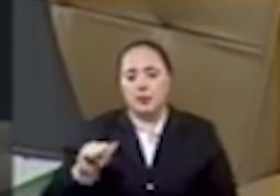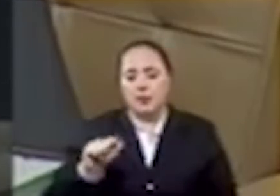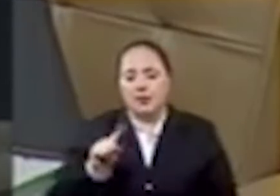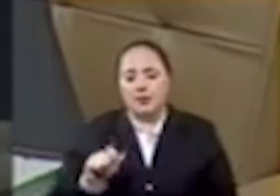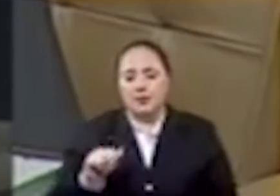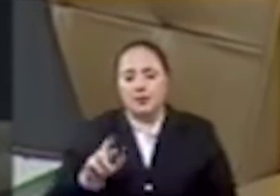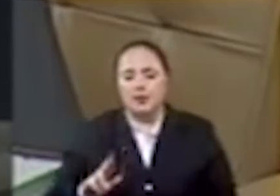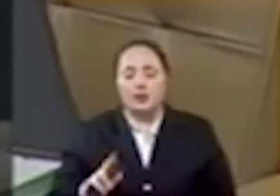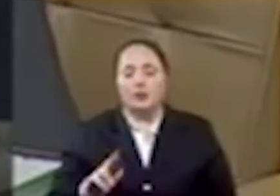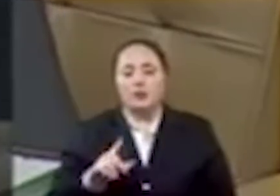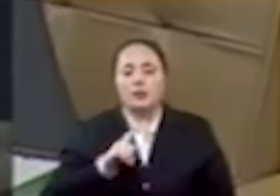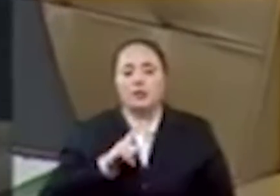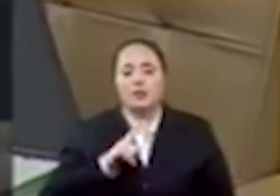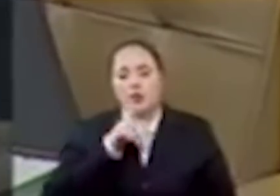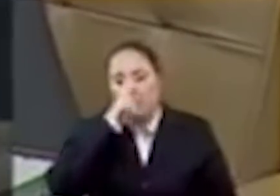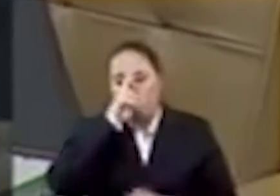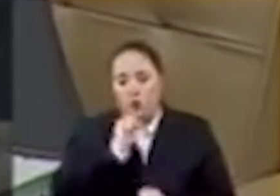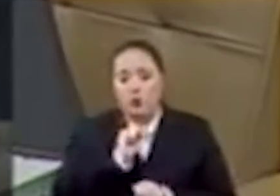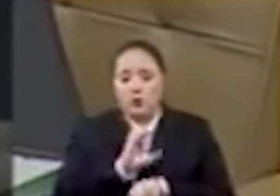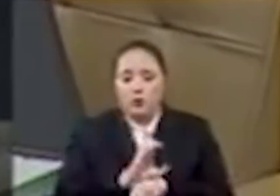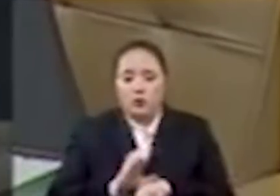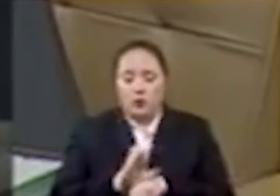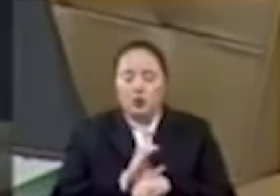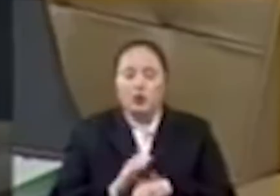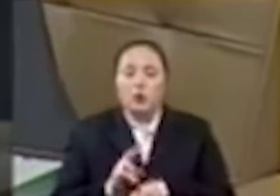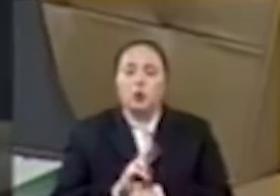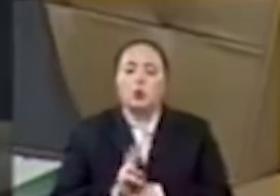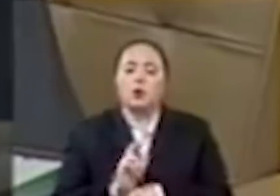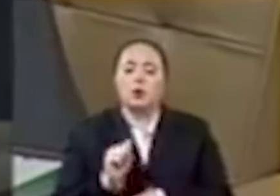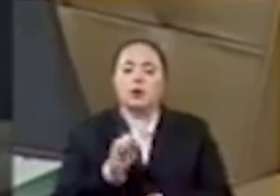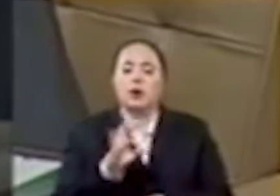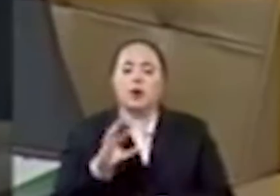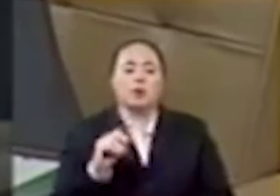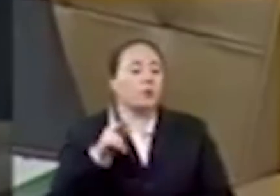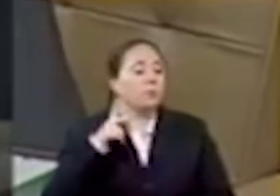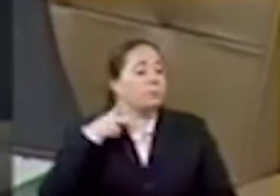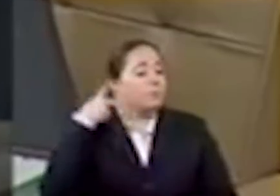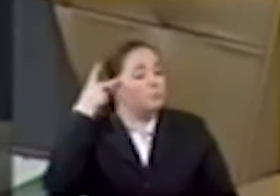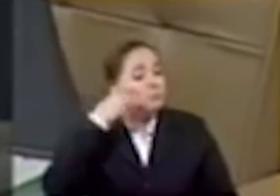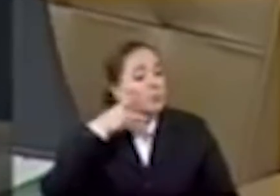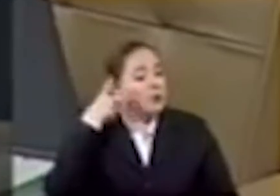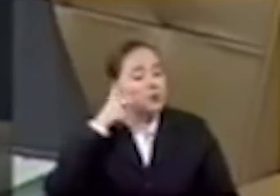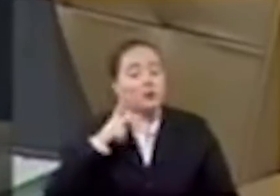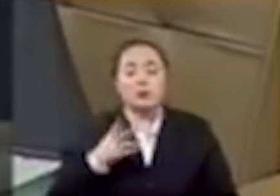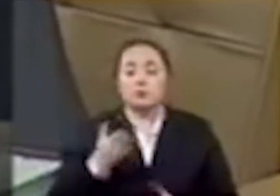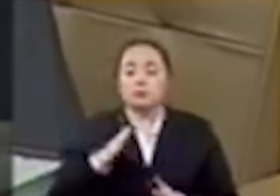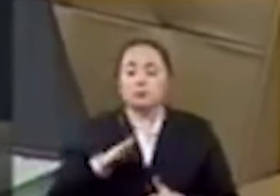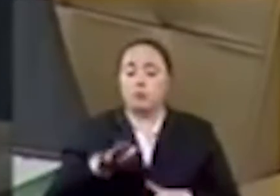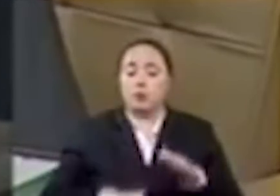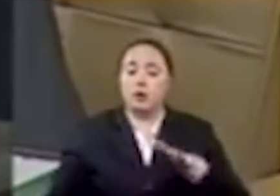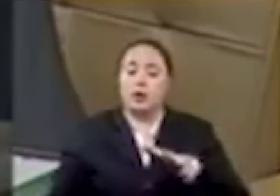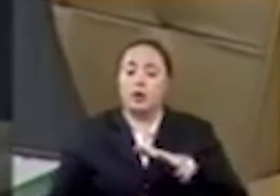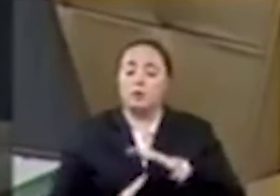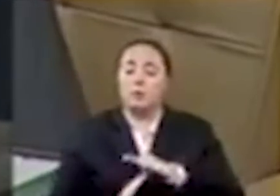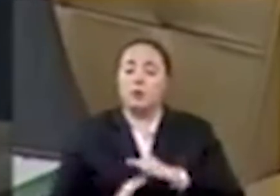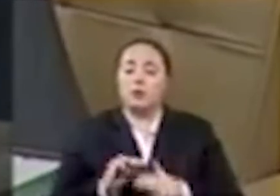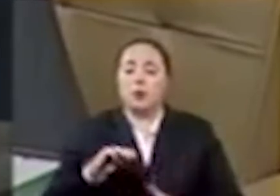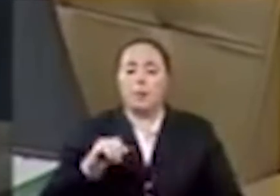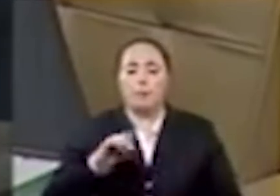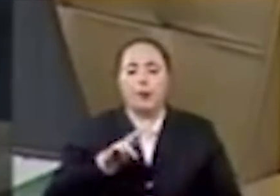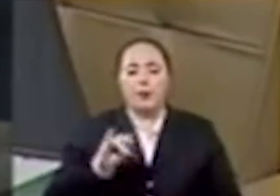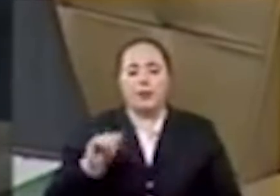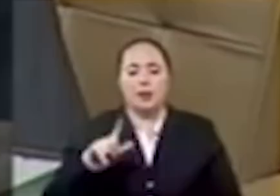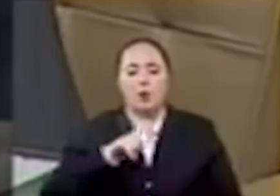à Constituição no controle do ato político a partir dos limites materiais impostos na